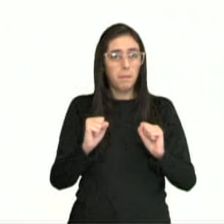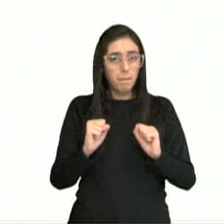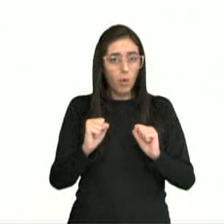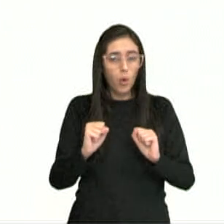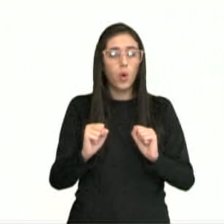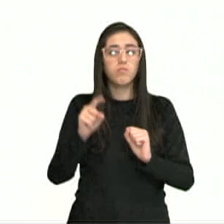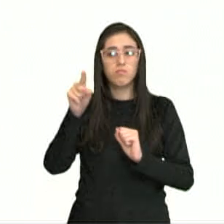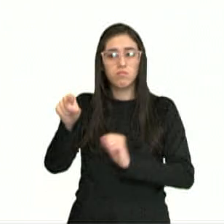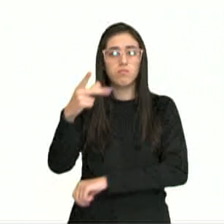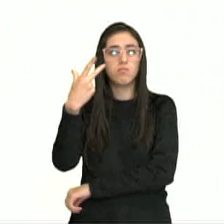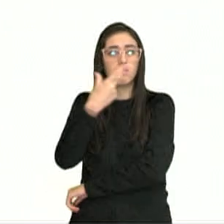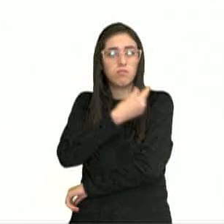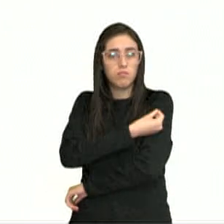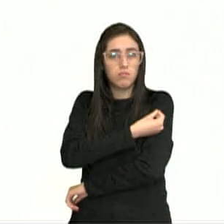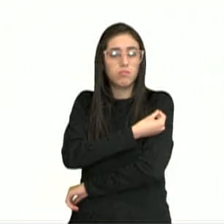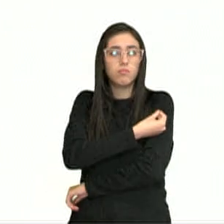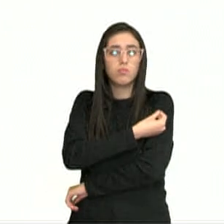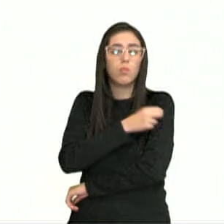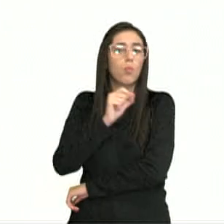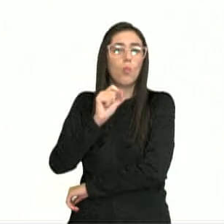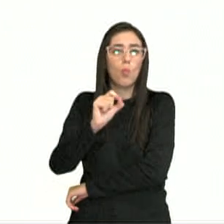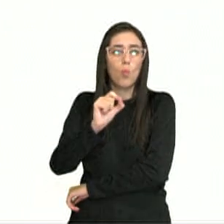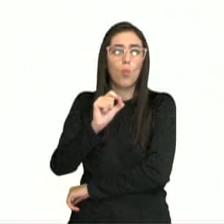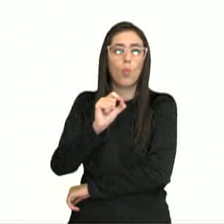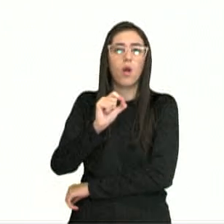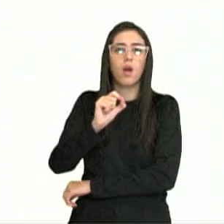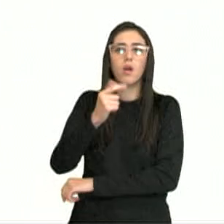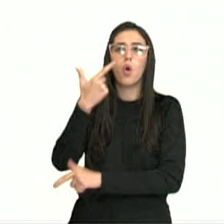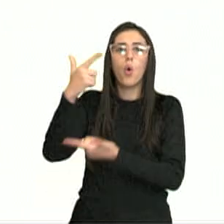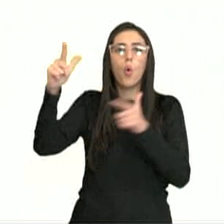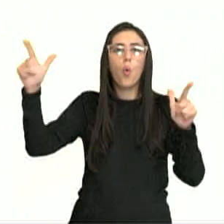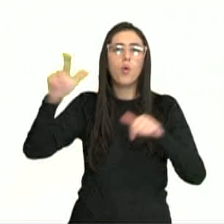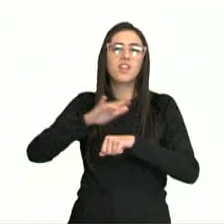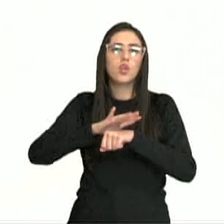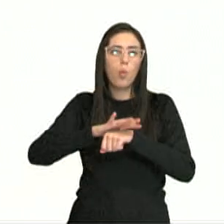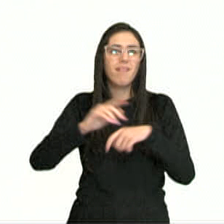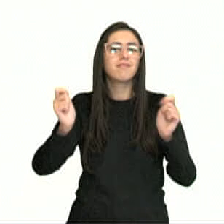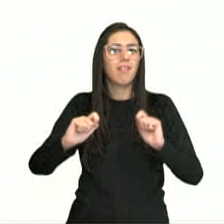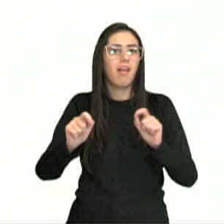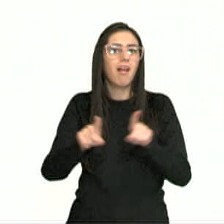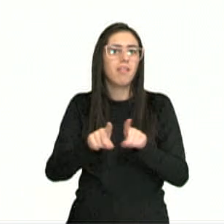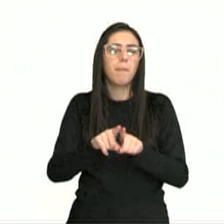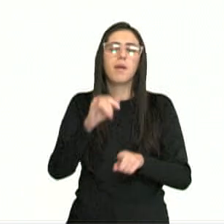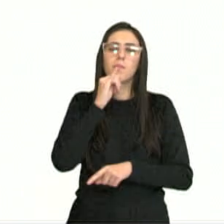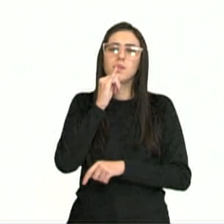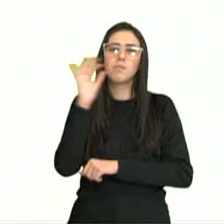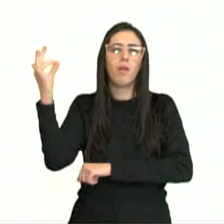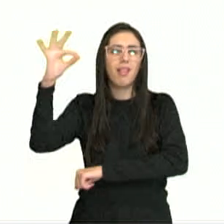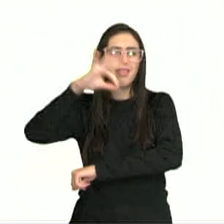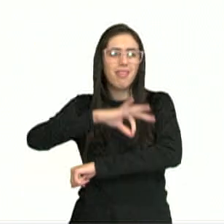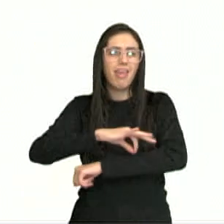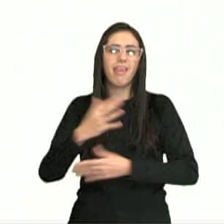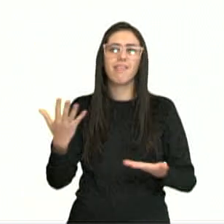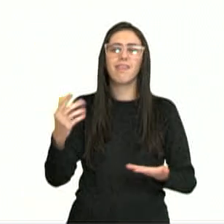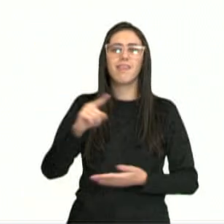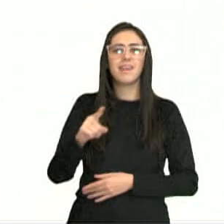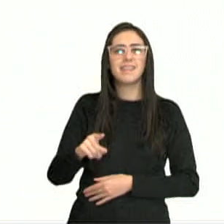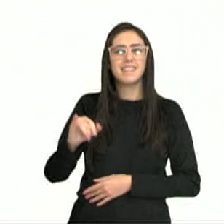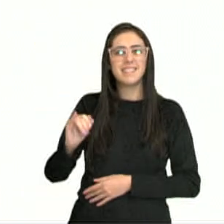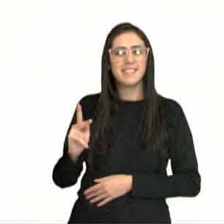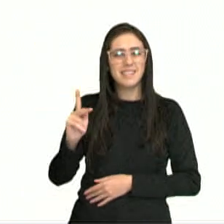recombinada para servir como imunizante para outras doenças, como a dengue, o Zika vírus,